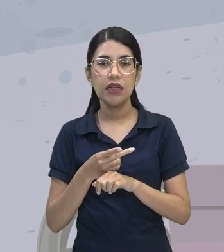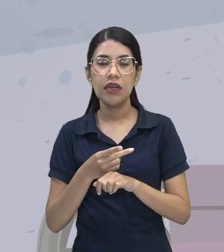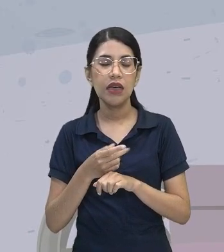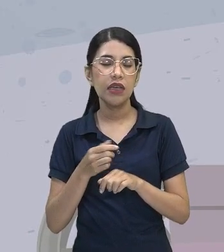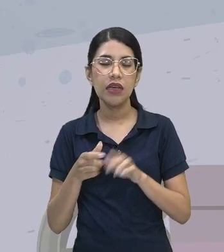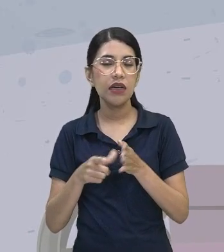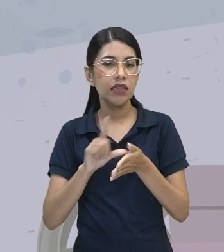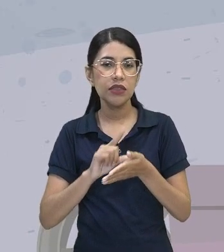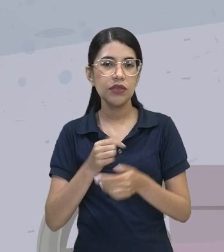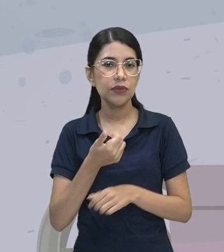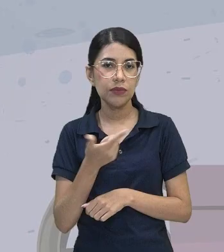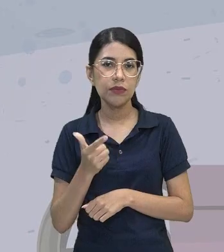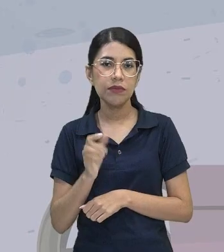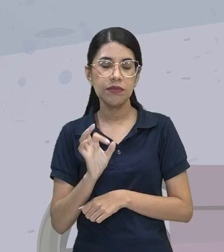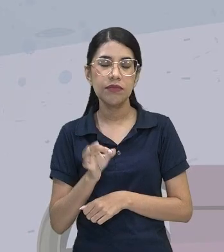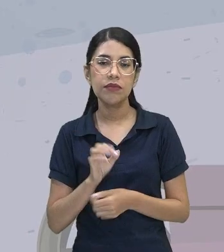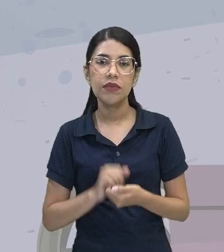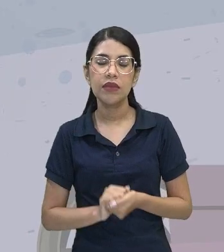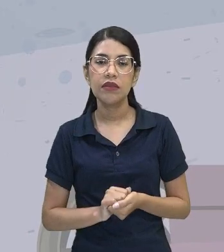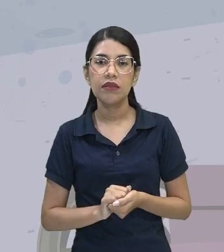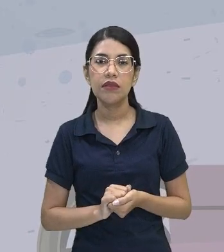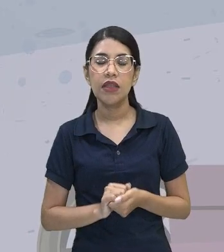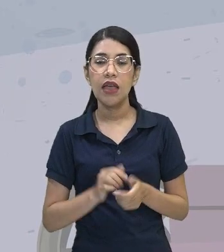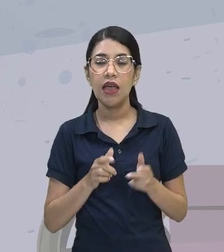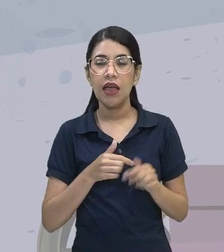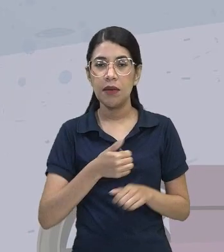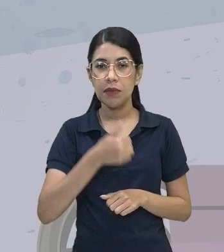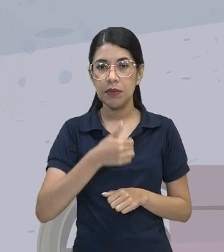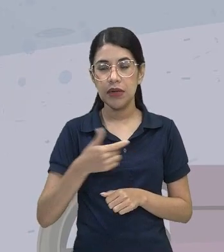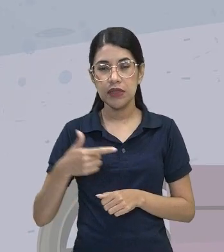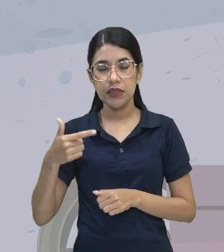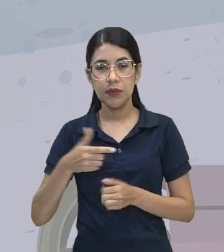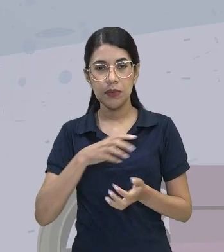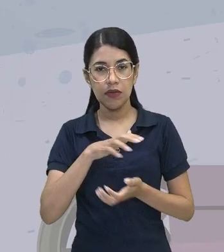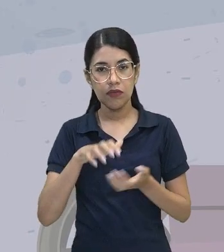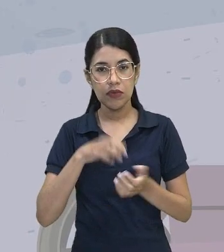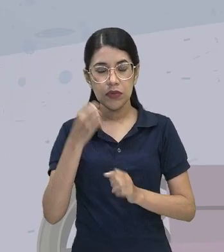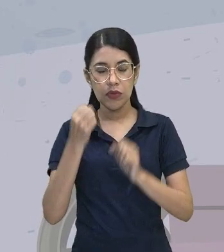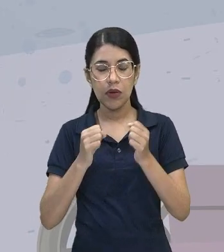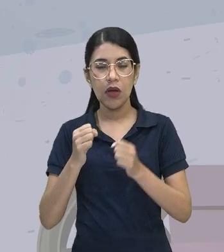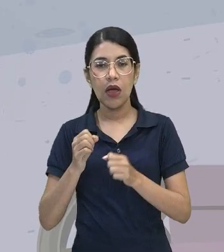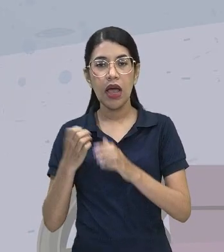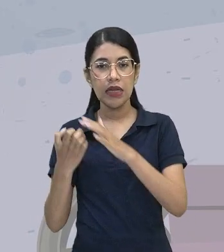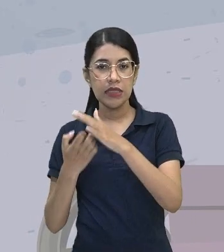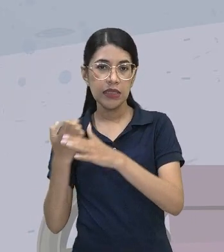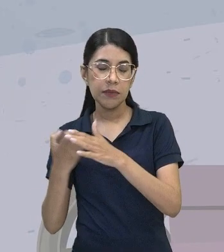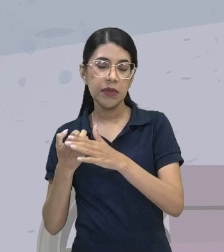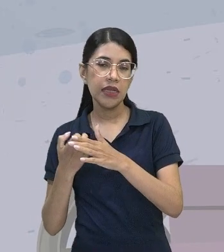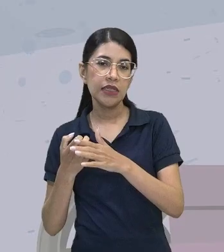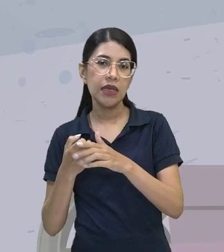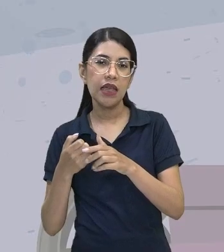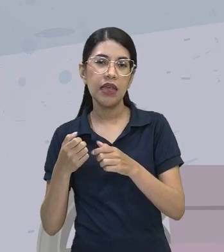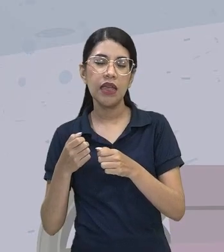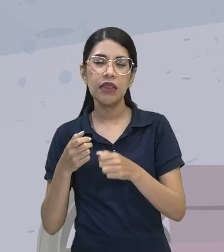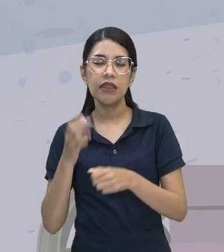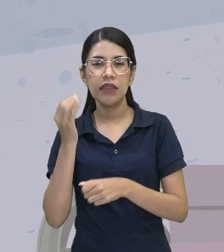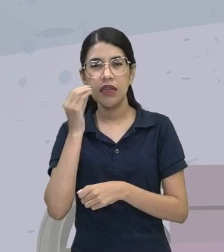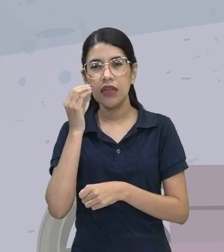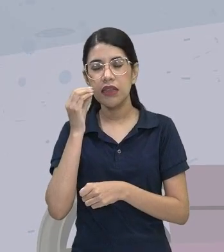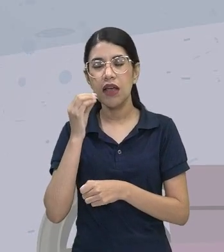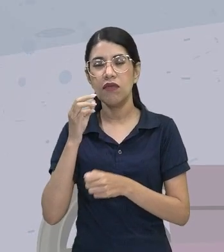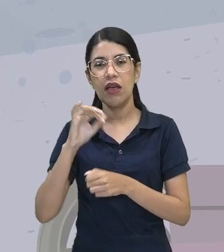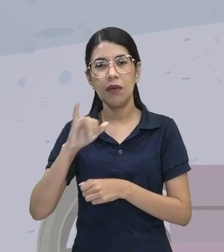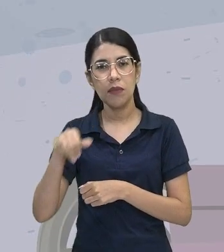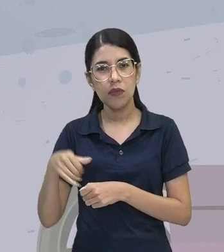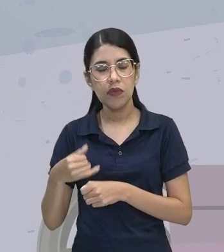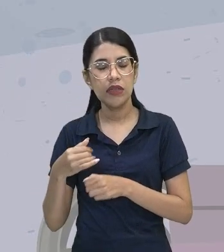De fato, tá, gente? Entre a primeira e a segunda Revolução Industrial, o empregador fazia de tudo para sugar o máximo possível da mão de